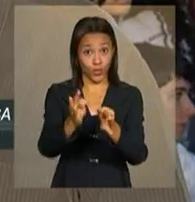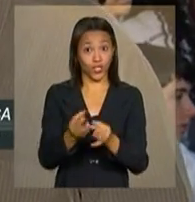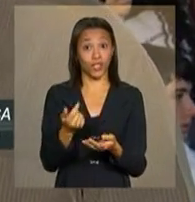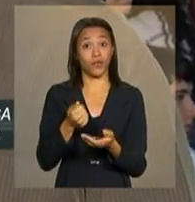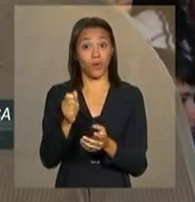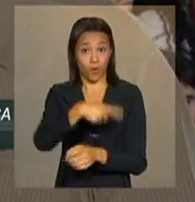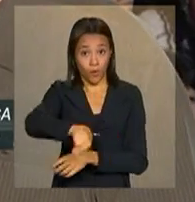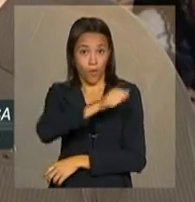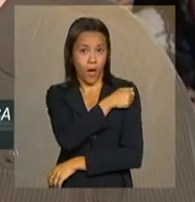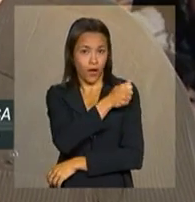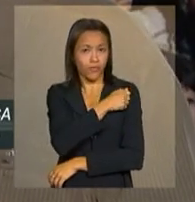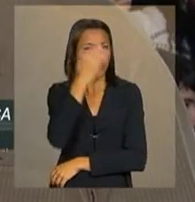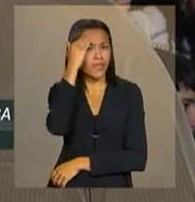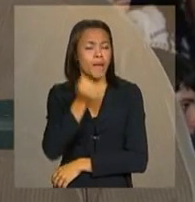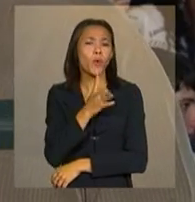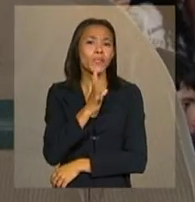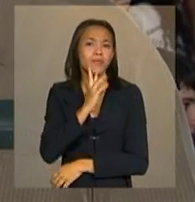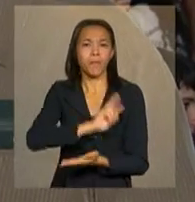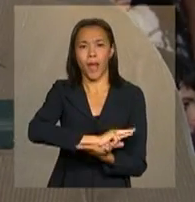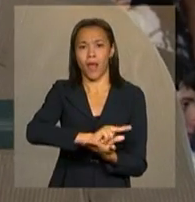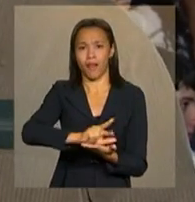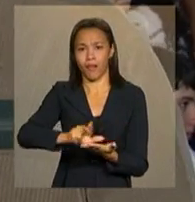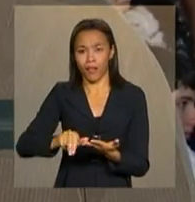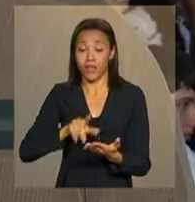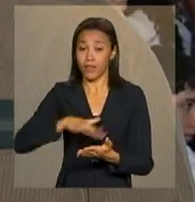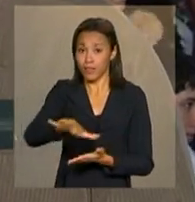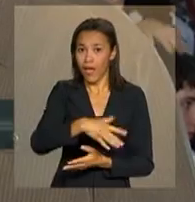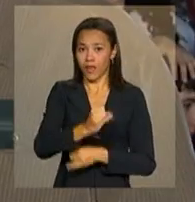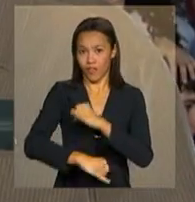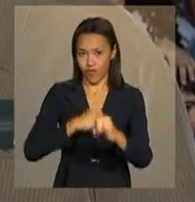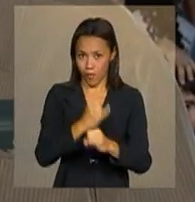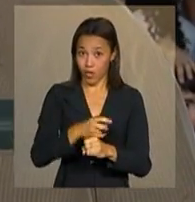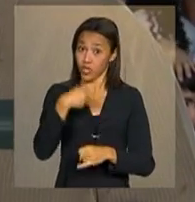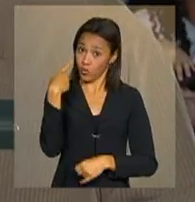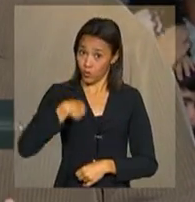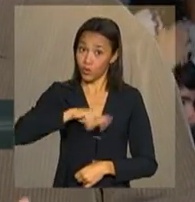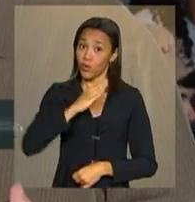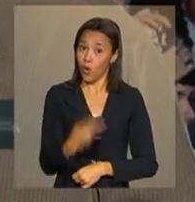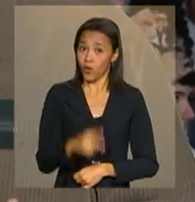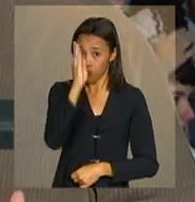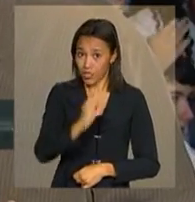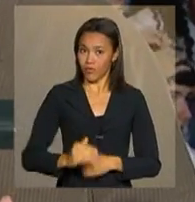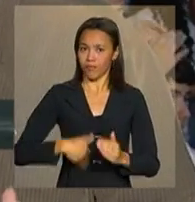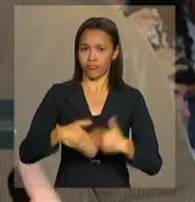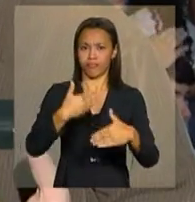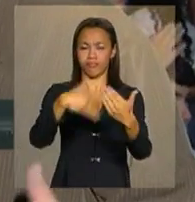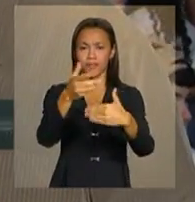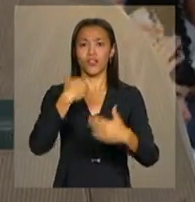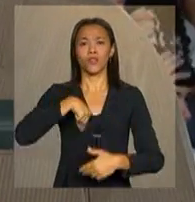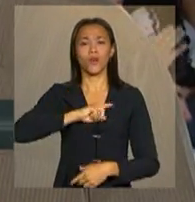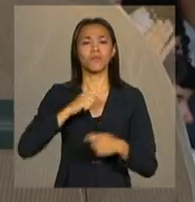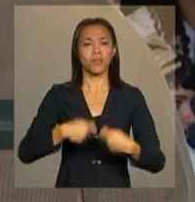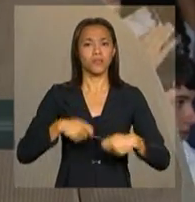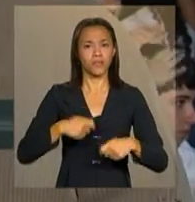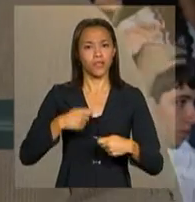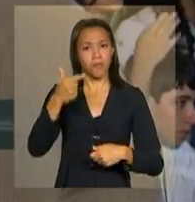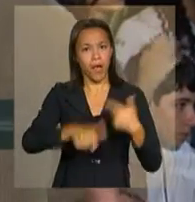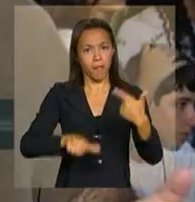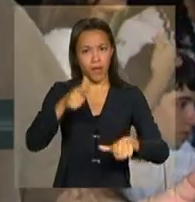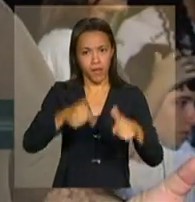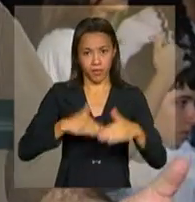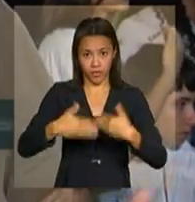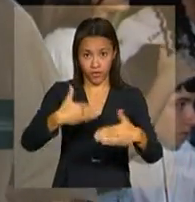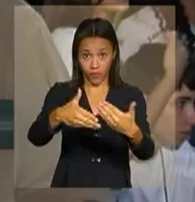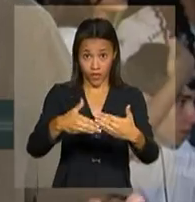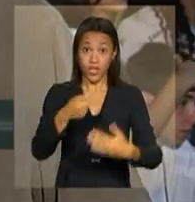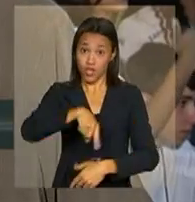incluído num processo de informatização, um processo em que o nosso país está crescendo, um processo em que nós precisamos crescer ainda mais. E os